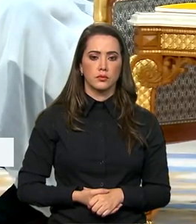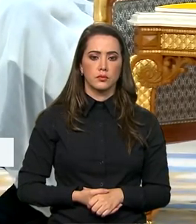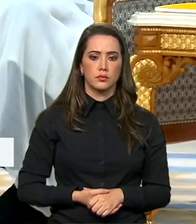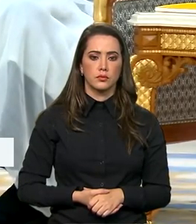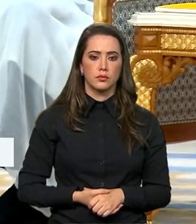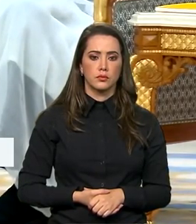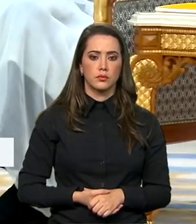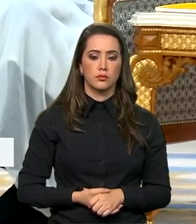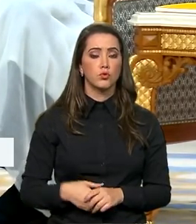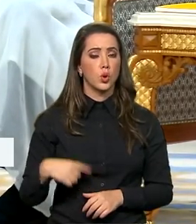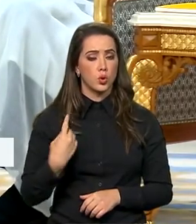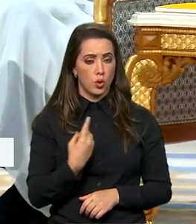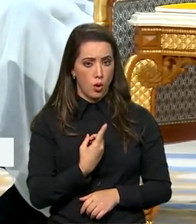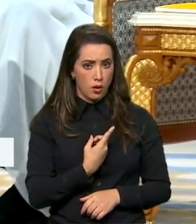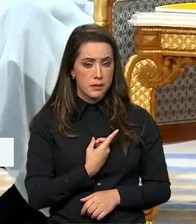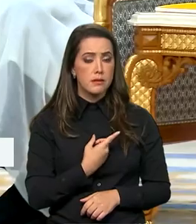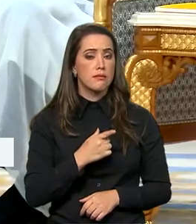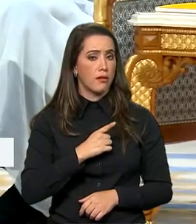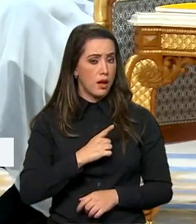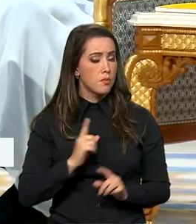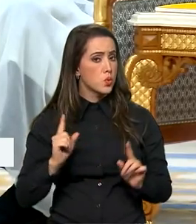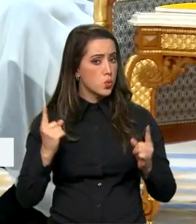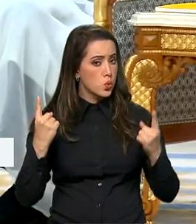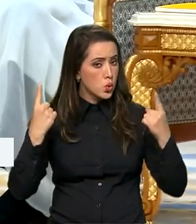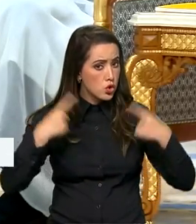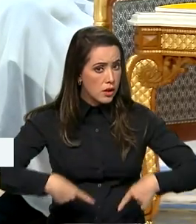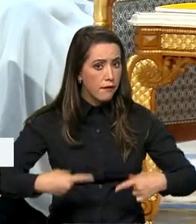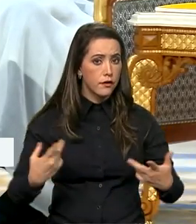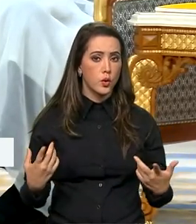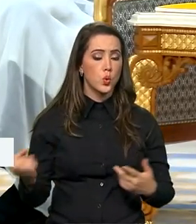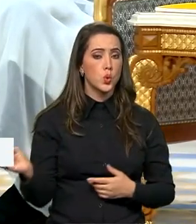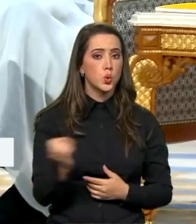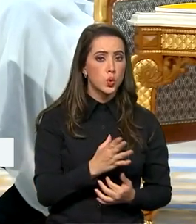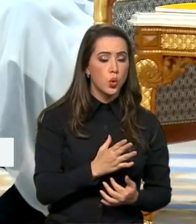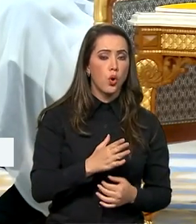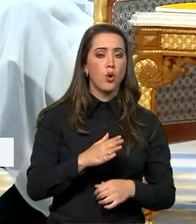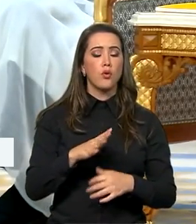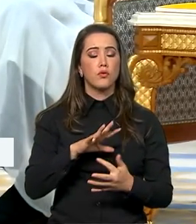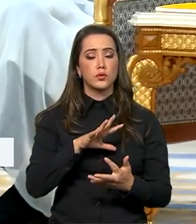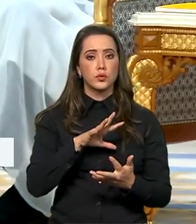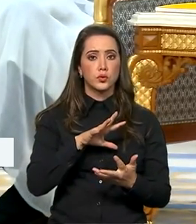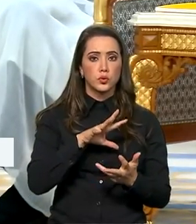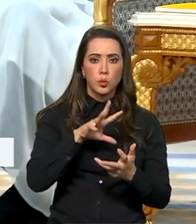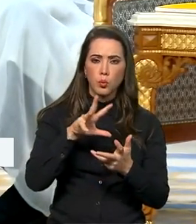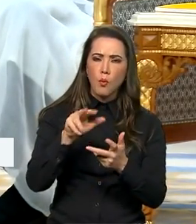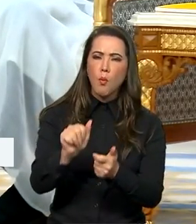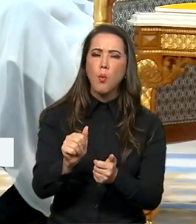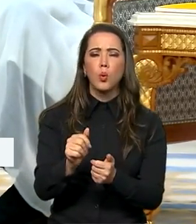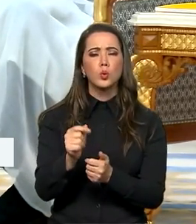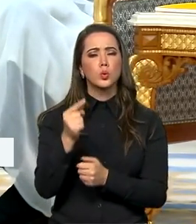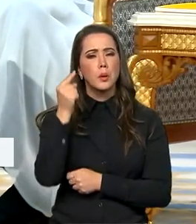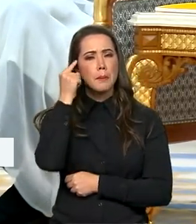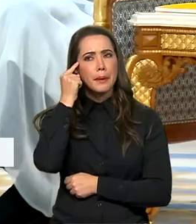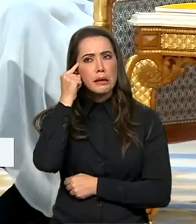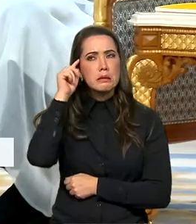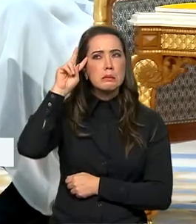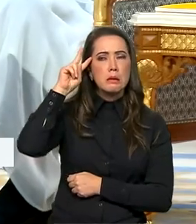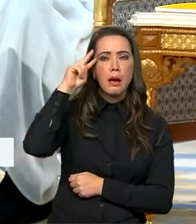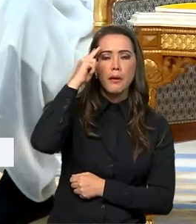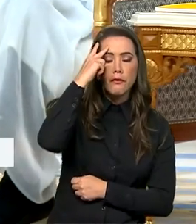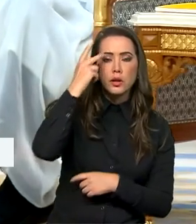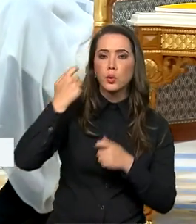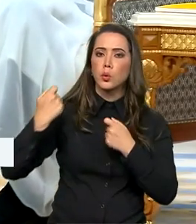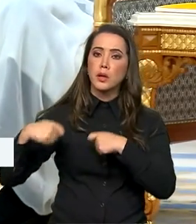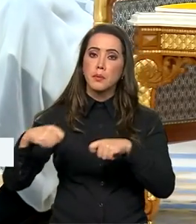Temos como desafio construir uma nova ordem internacional que reflita as necessidades